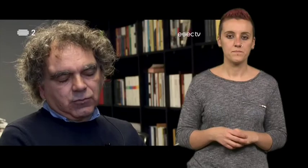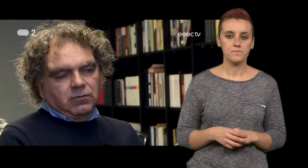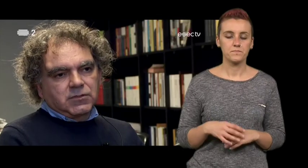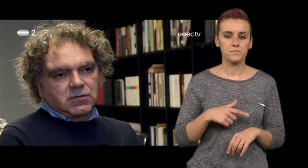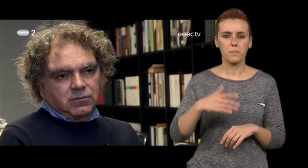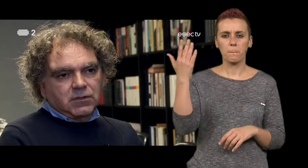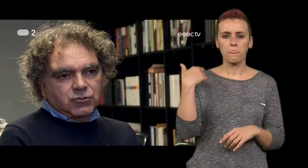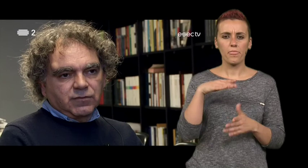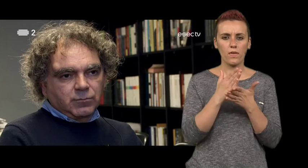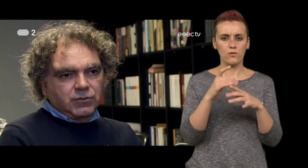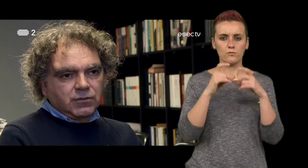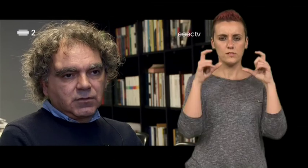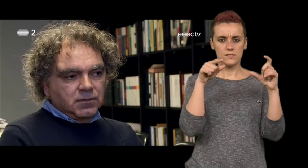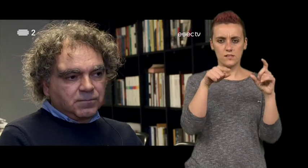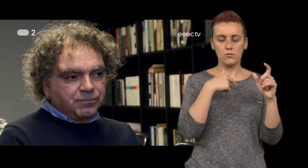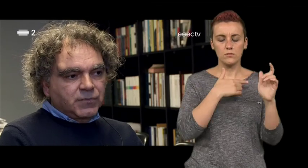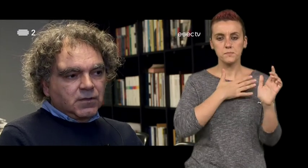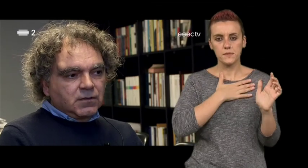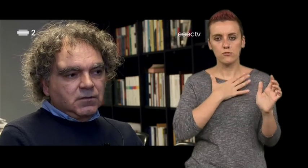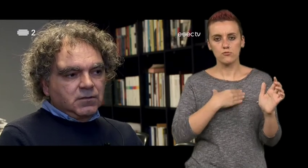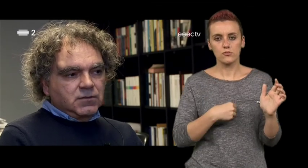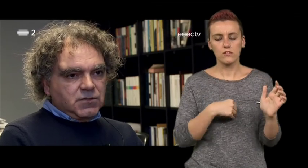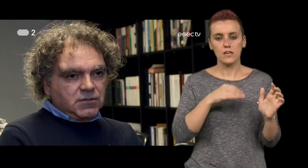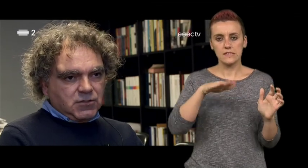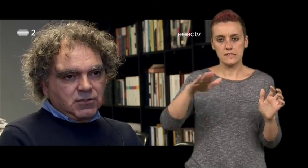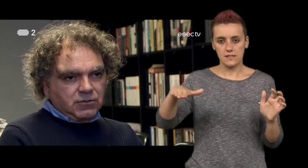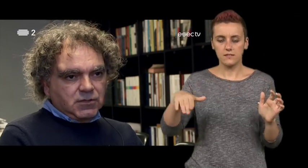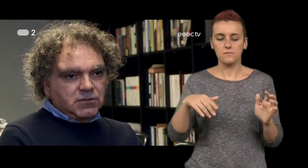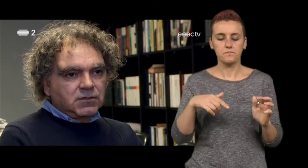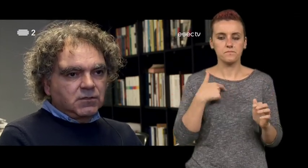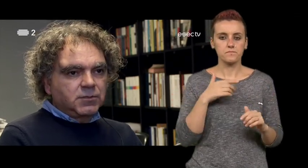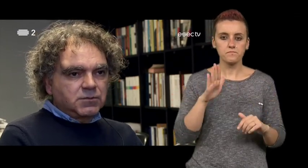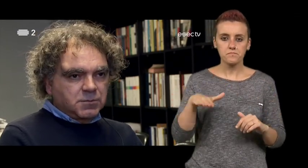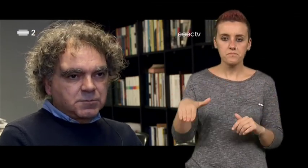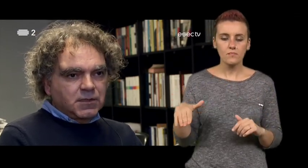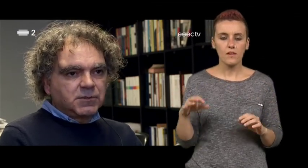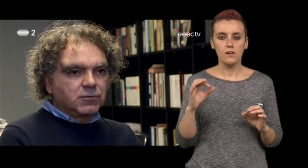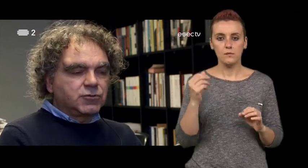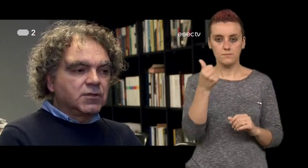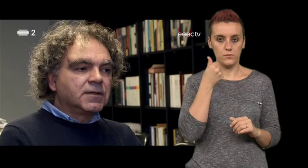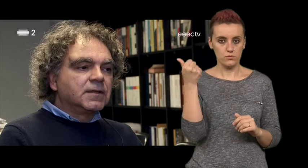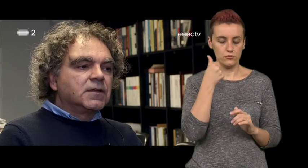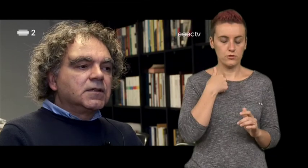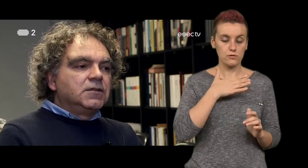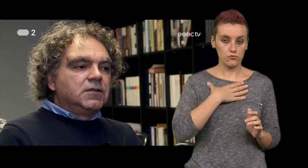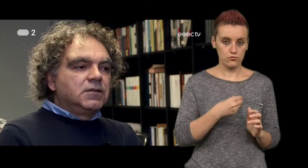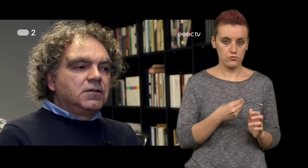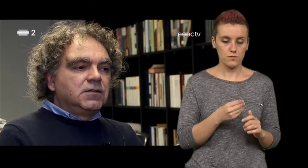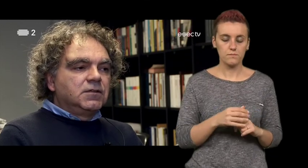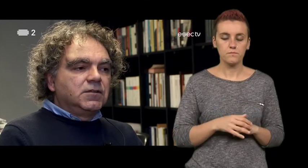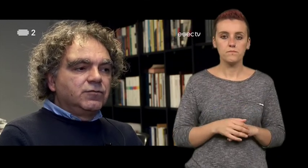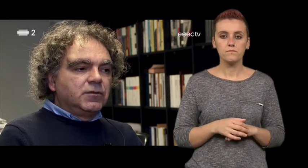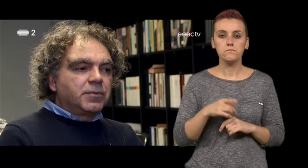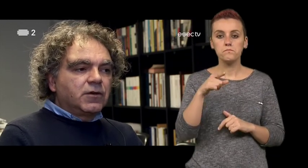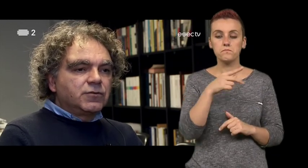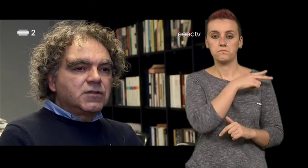Na altura do liceu e tal, gostava muito de ciências naturais, né? Especialmente biologia.